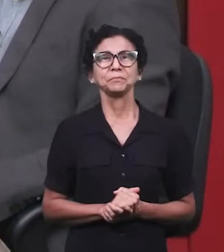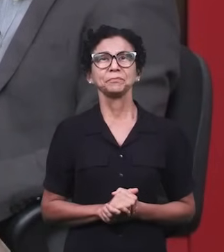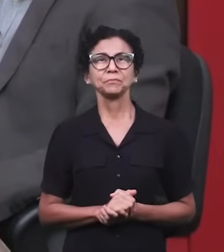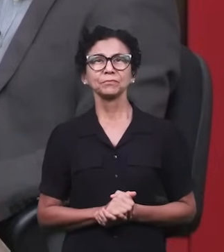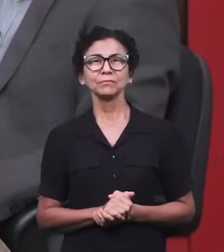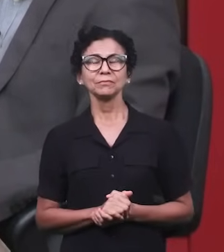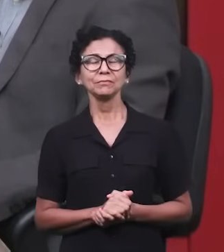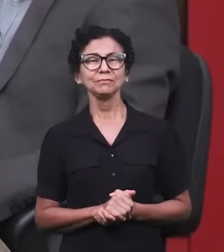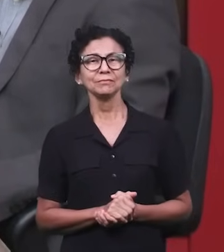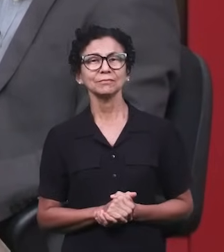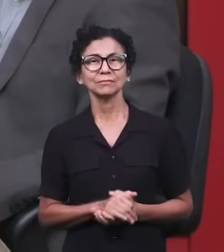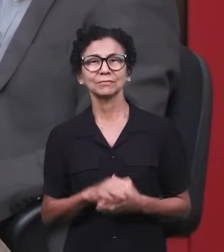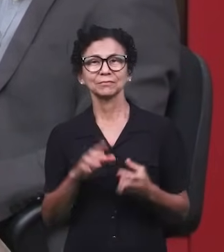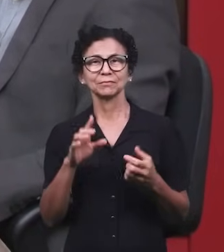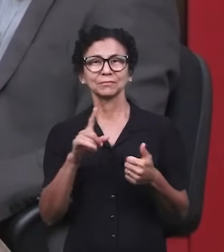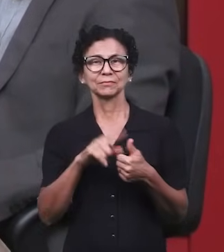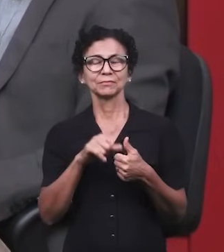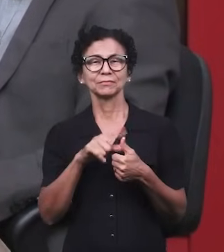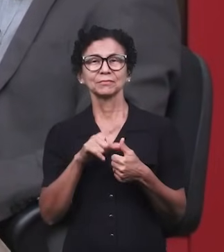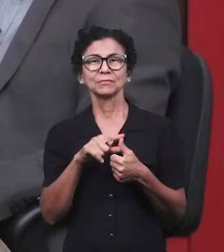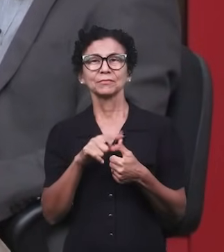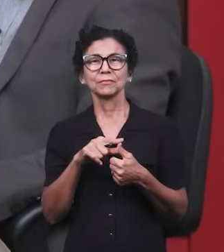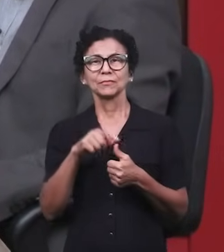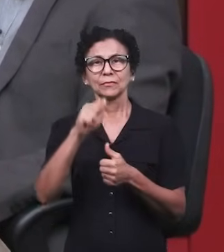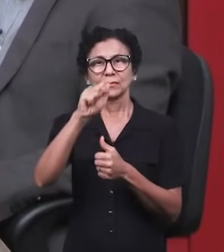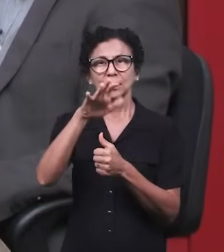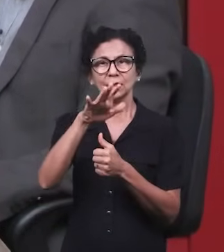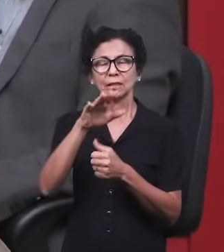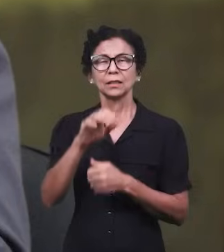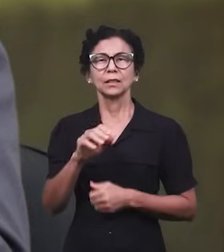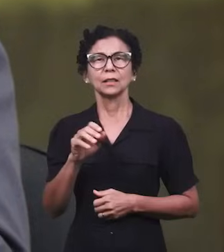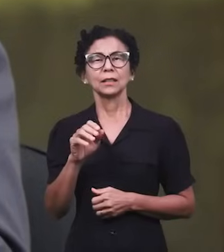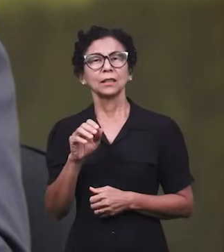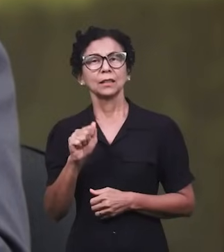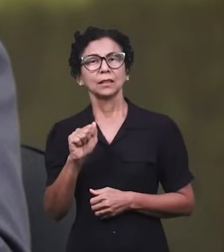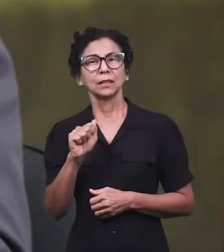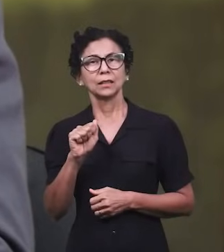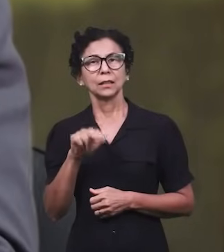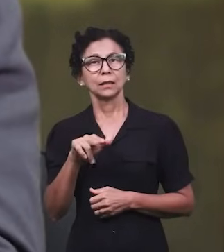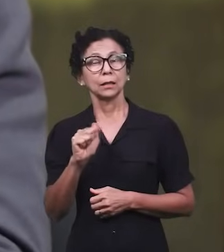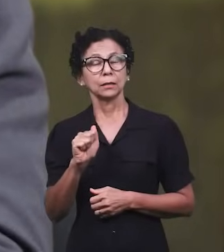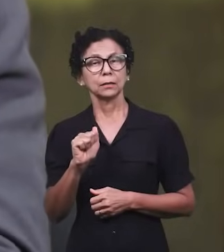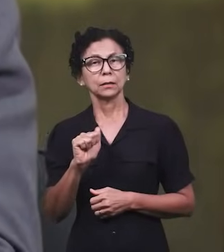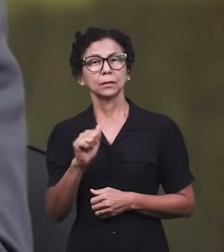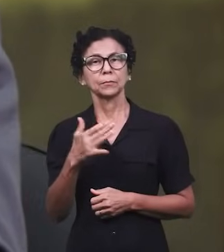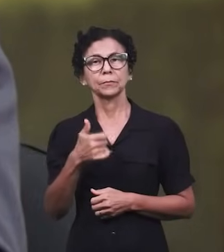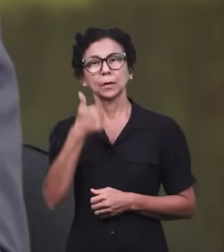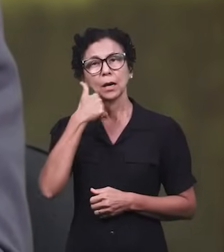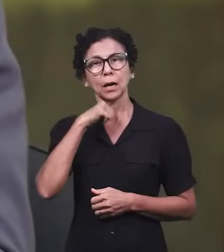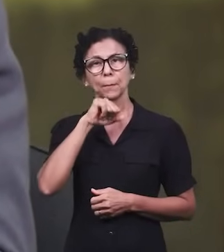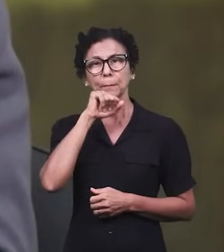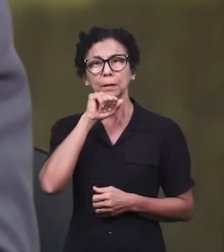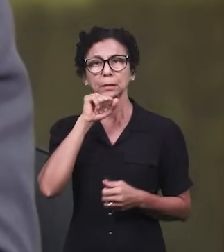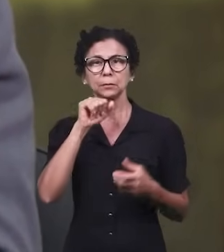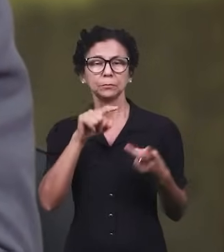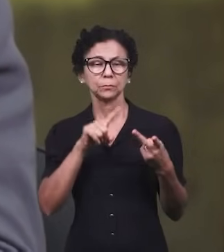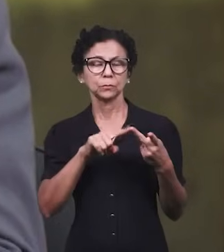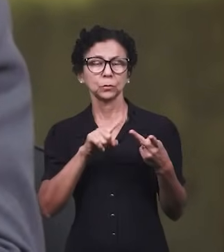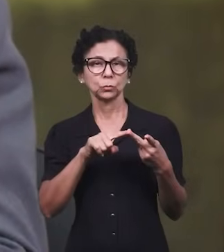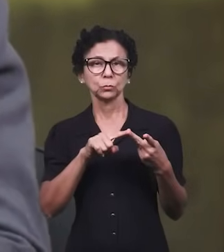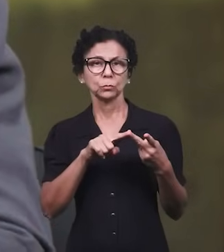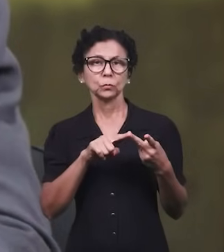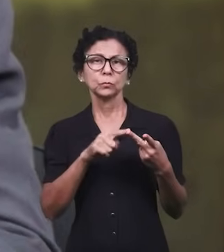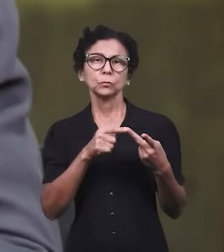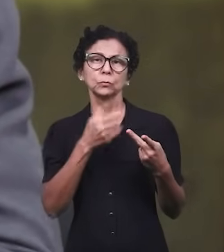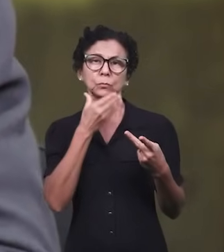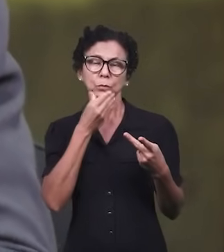e Samuel, seu filho. Né? Glória a Jesus. A gente vê então aqui uma experiência não só de uma mãe que